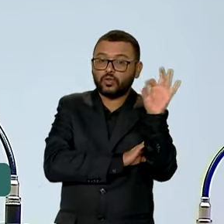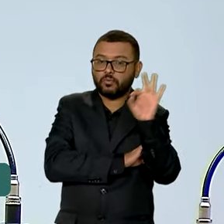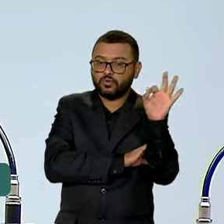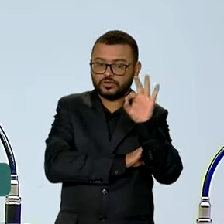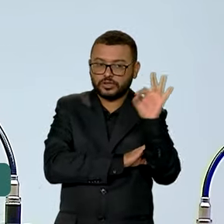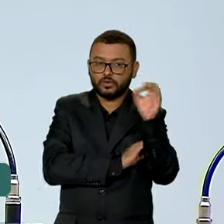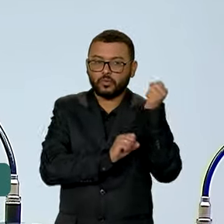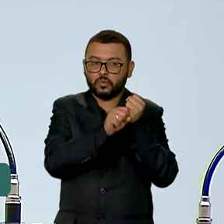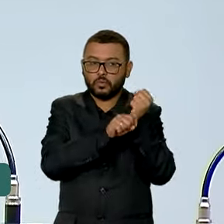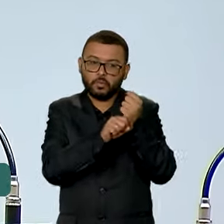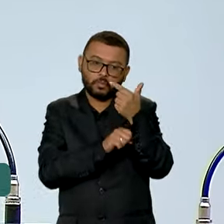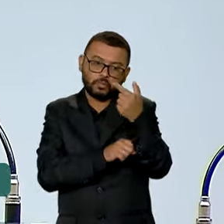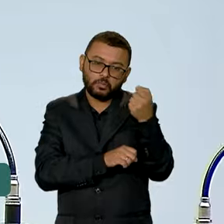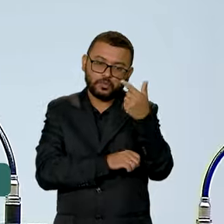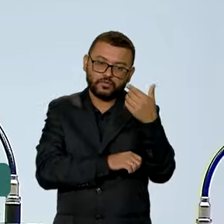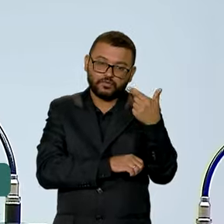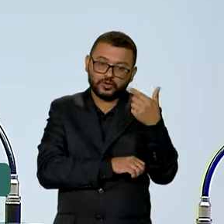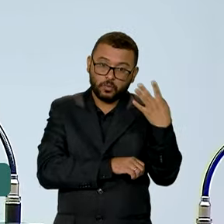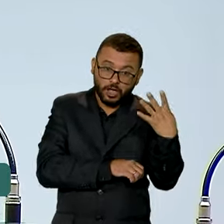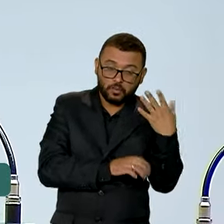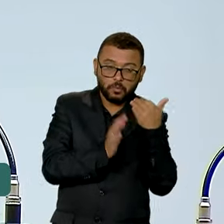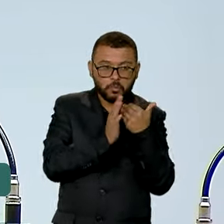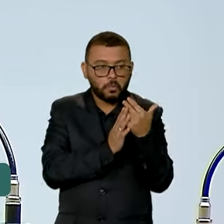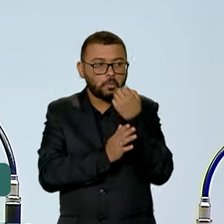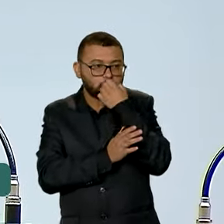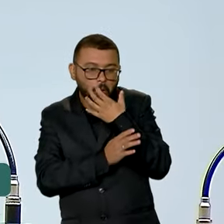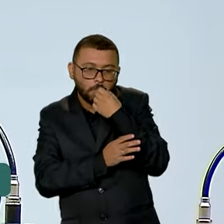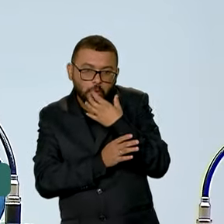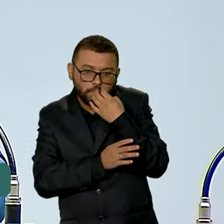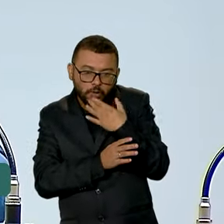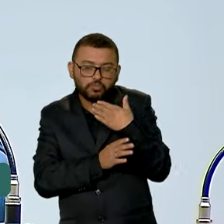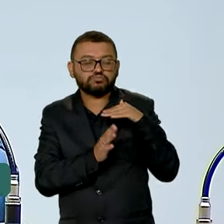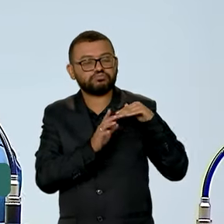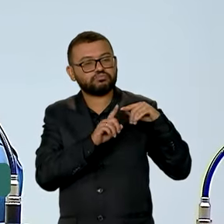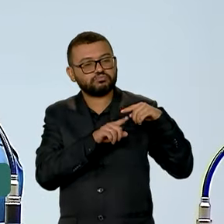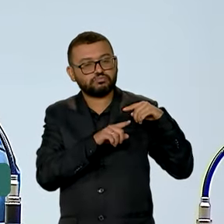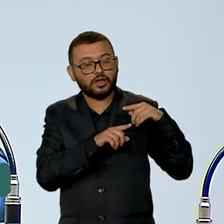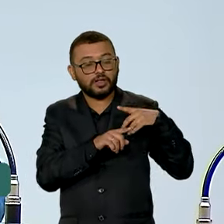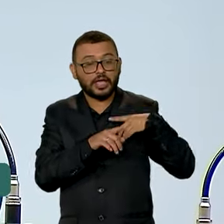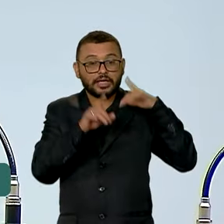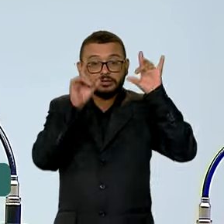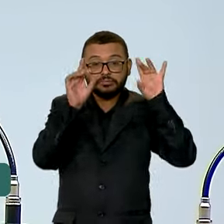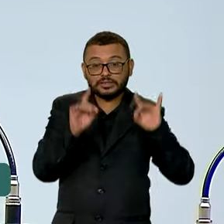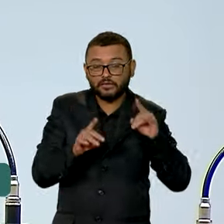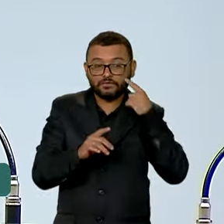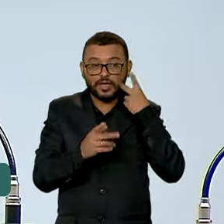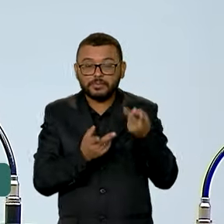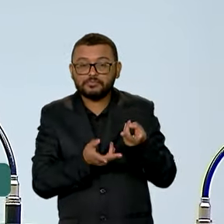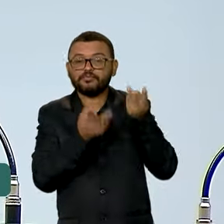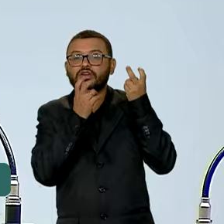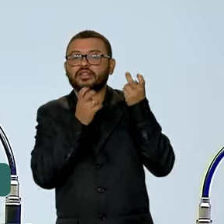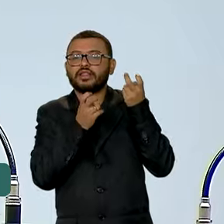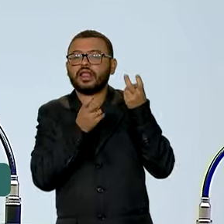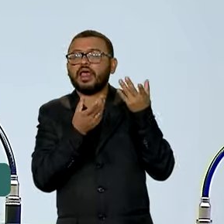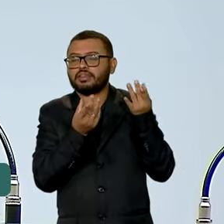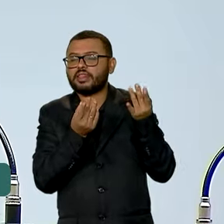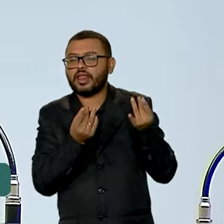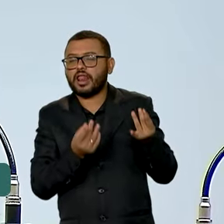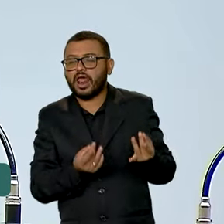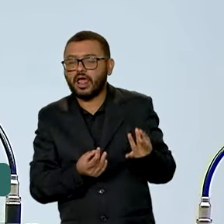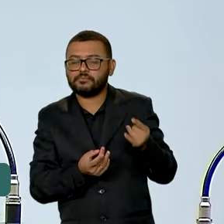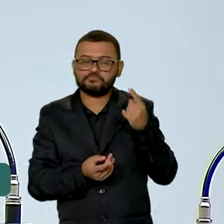0,8%, que me parece bastante satisfatório. Em especial, quando a gente olha para alguns detalhes,